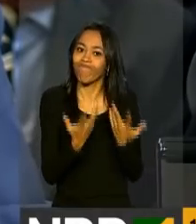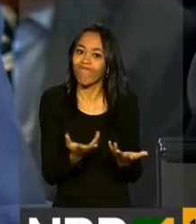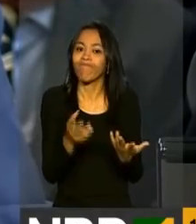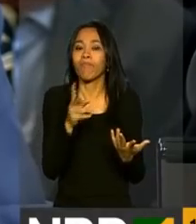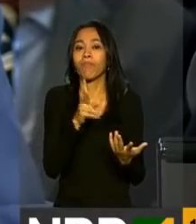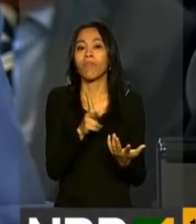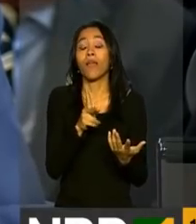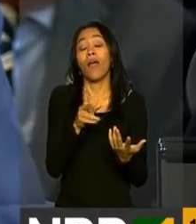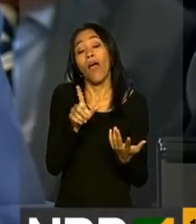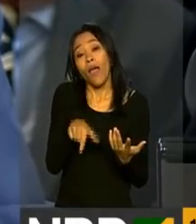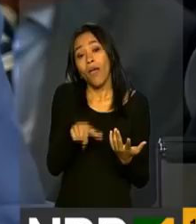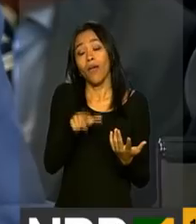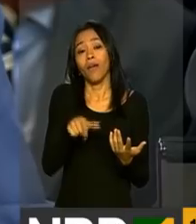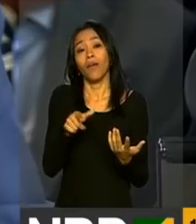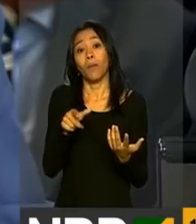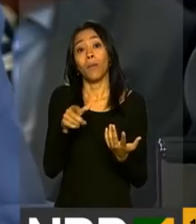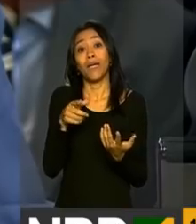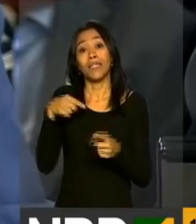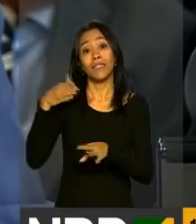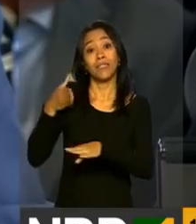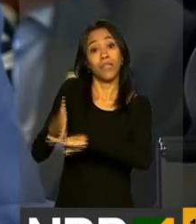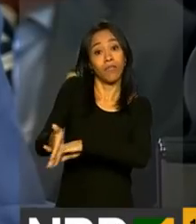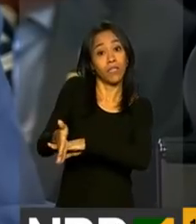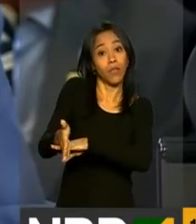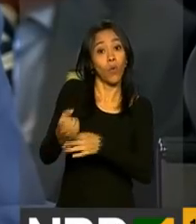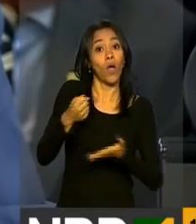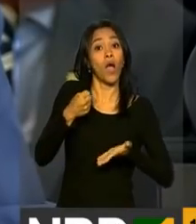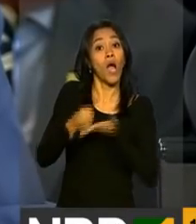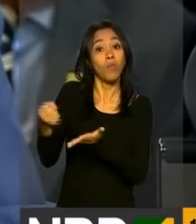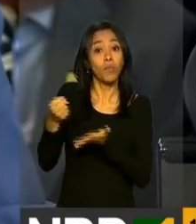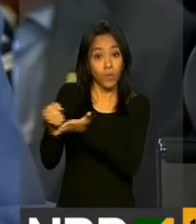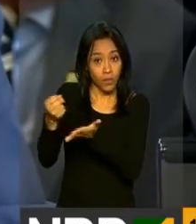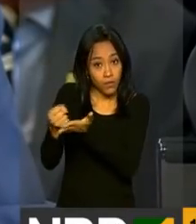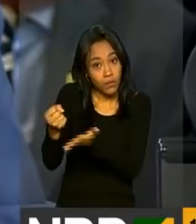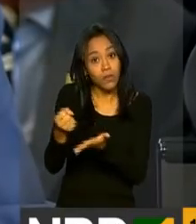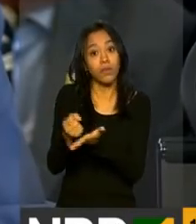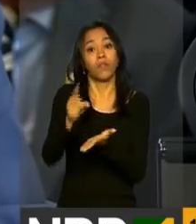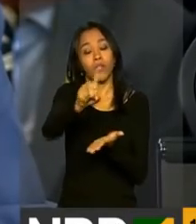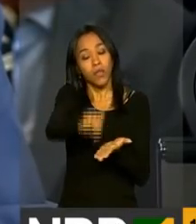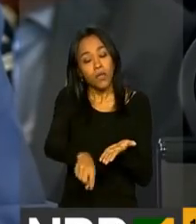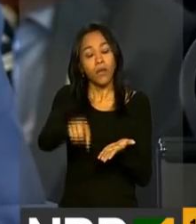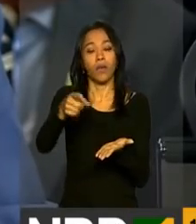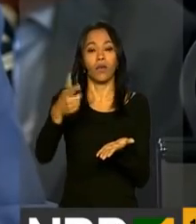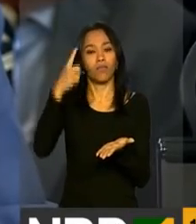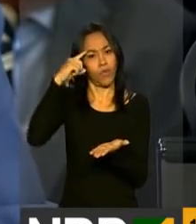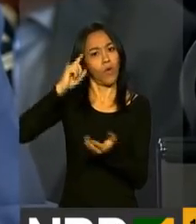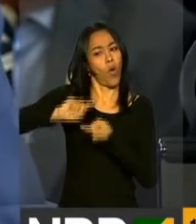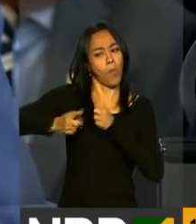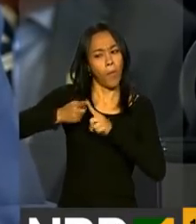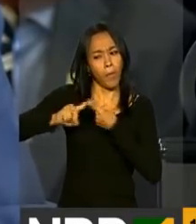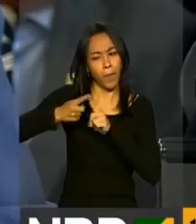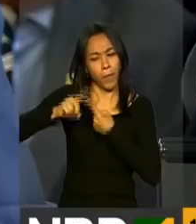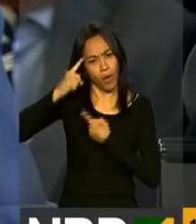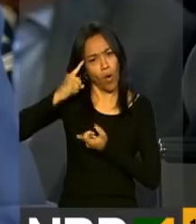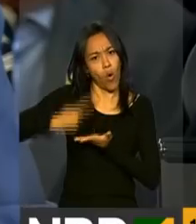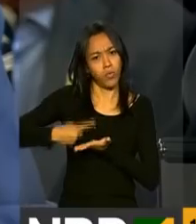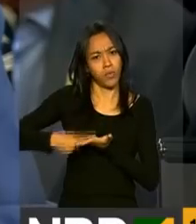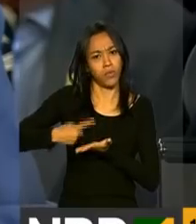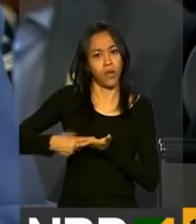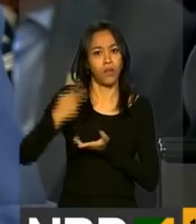uma inter pela intervenção cooperativa porque evidentemente é uma intervenção acordada entre o